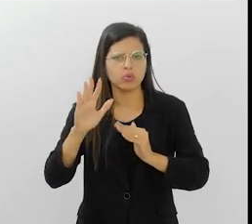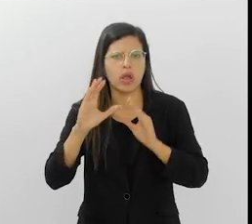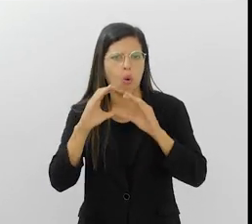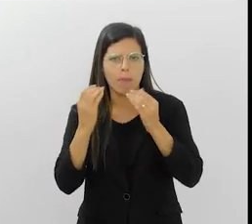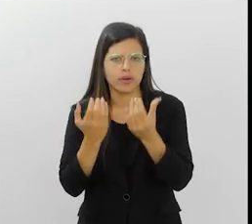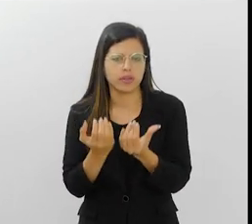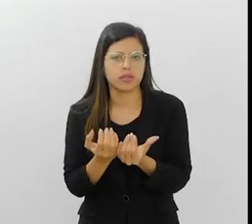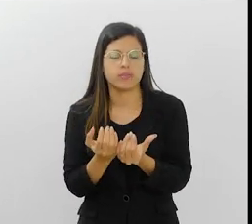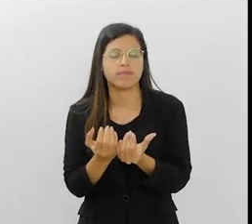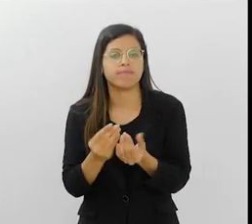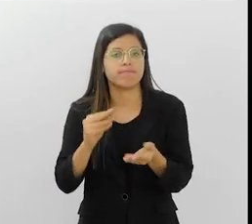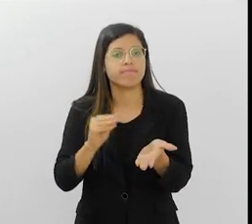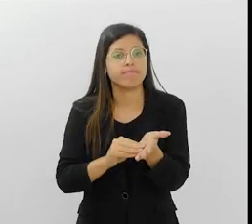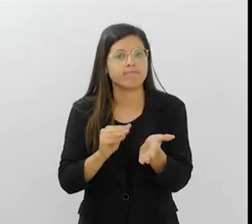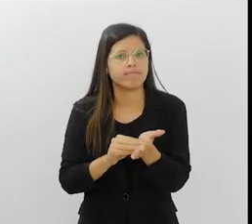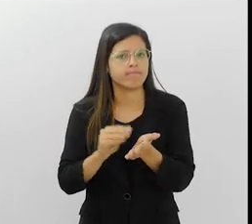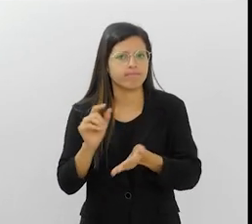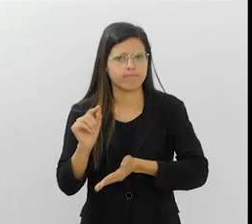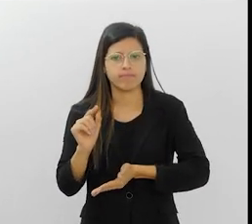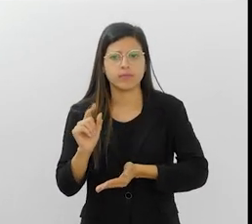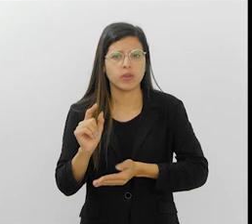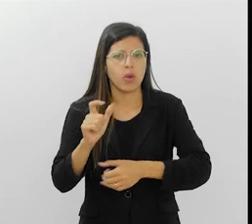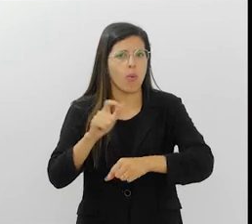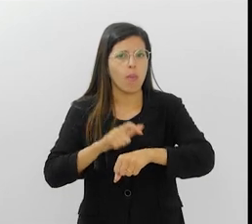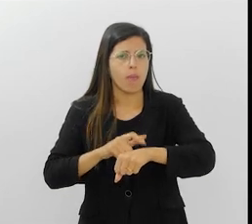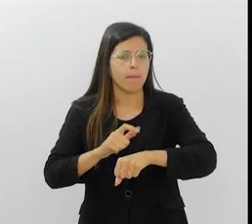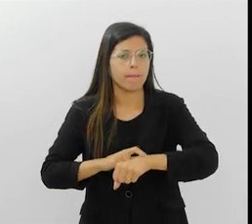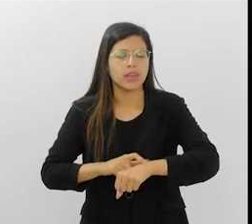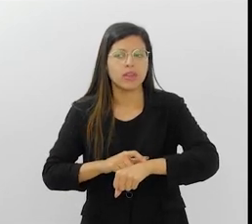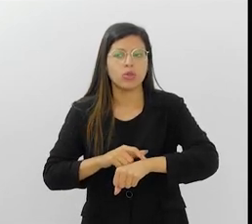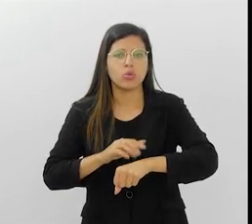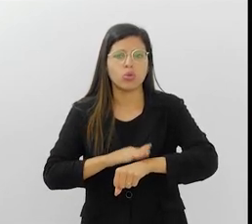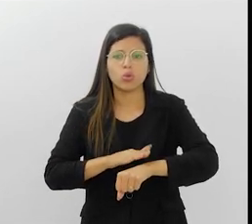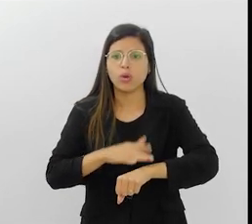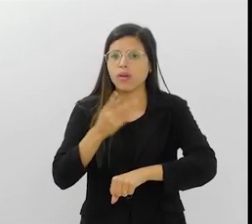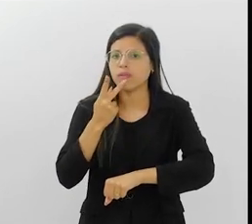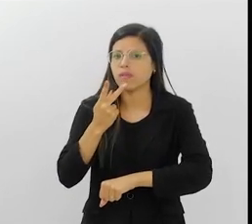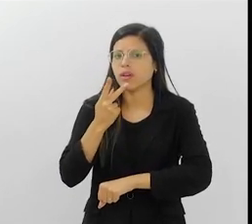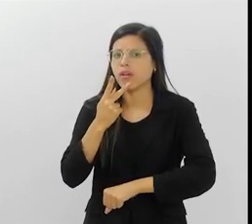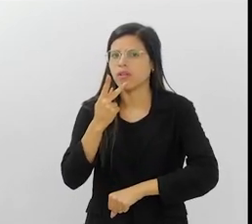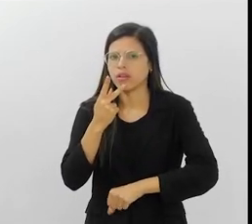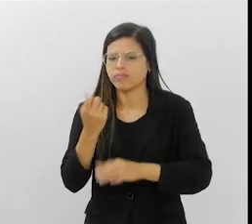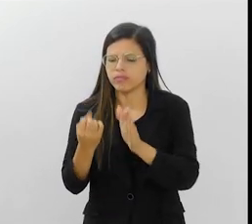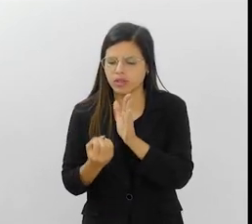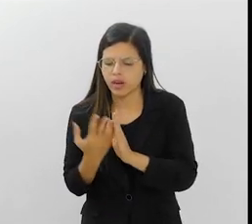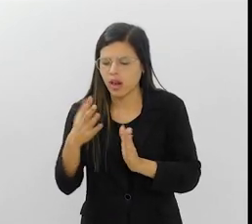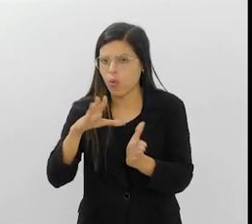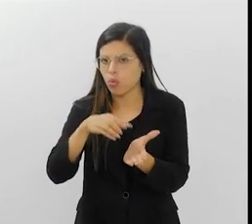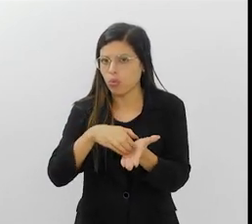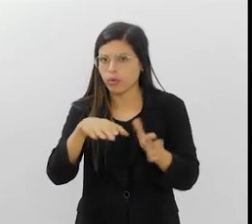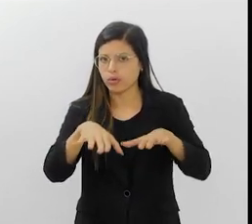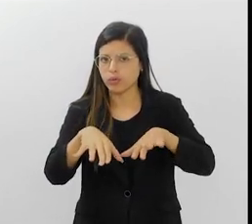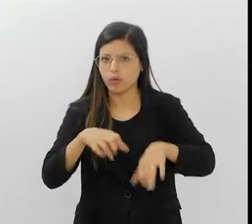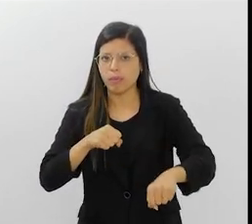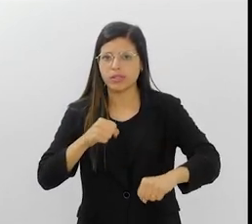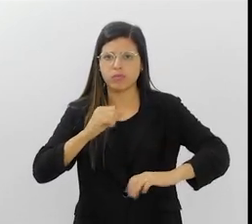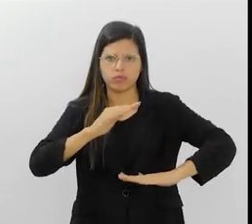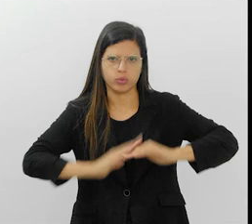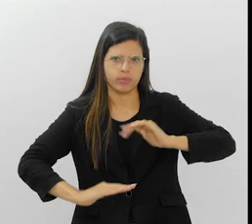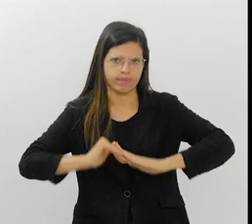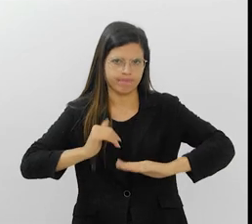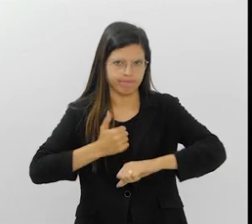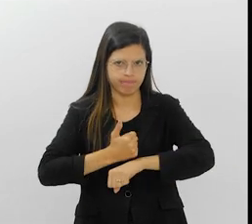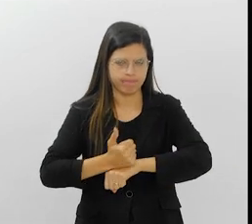da comunidade, mas falta ali um momento para dizer, olha, aqui a gente vai criar um núcleo de formação